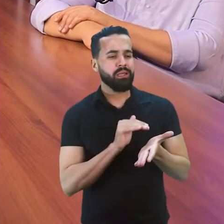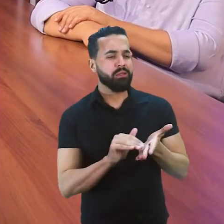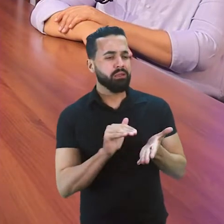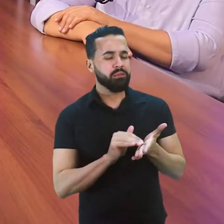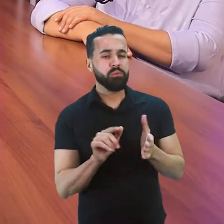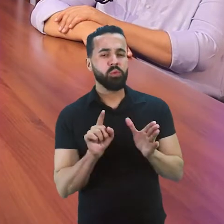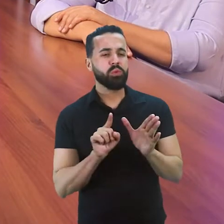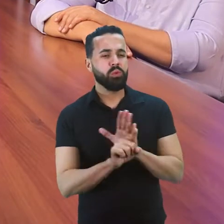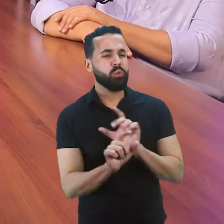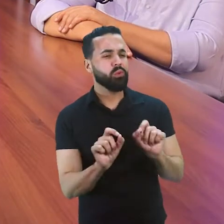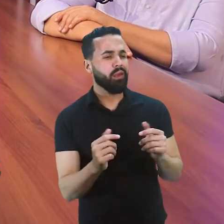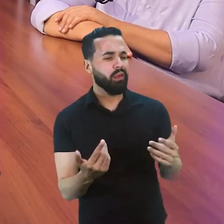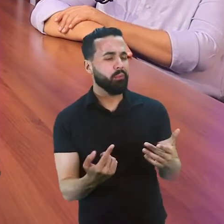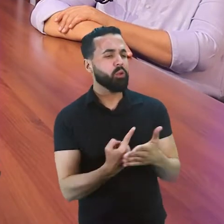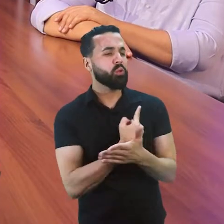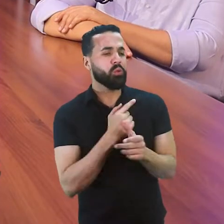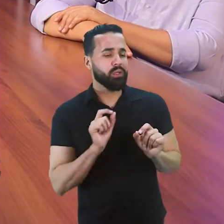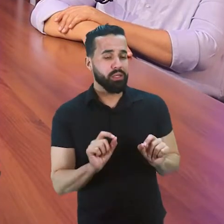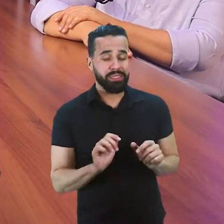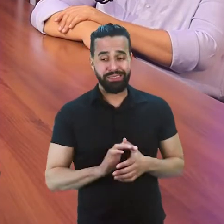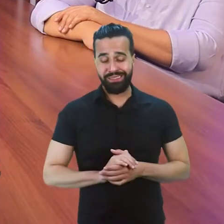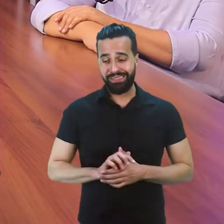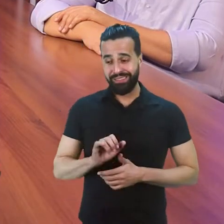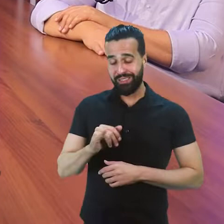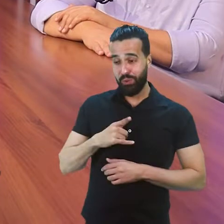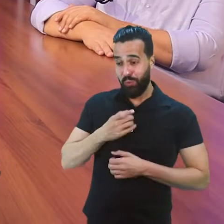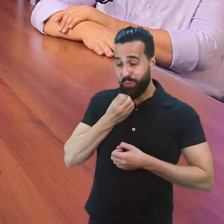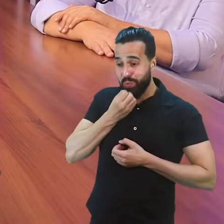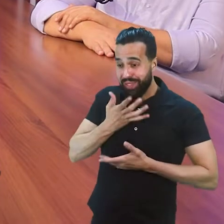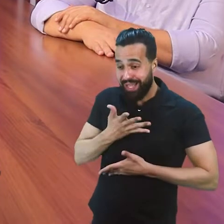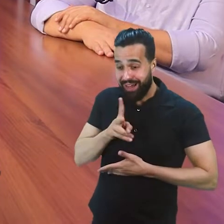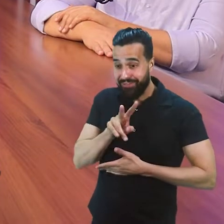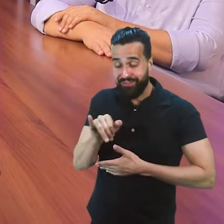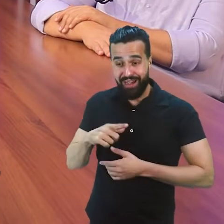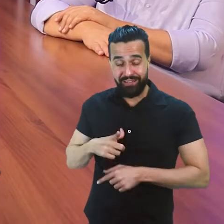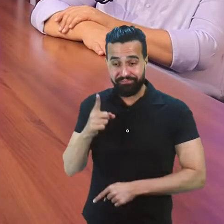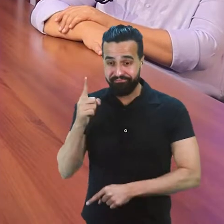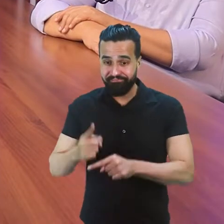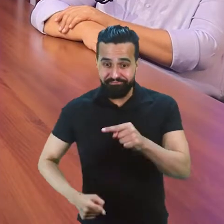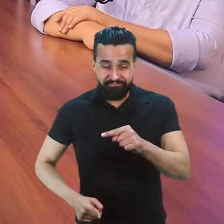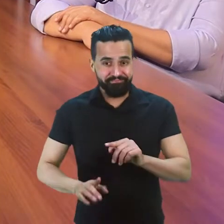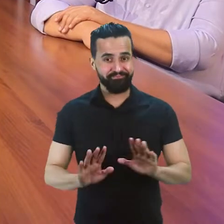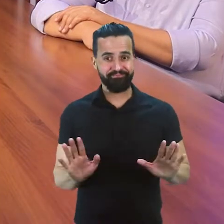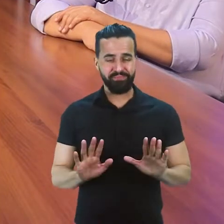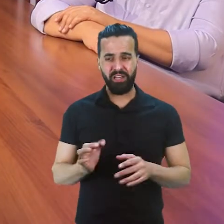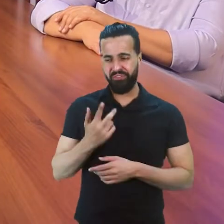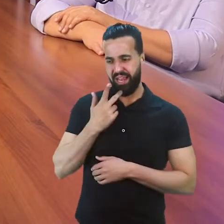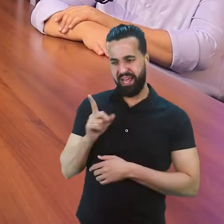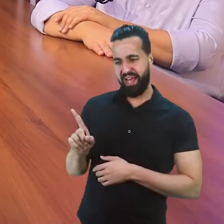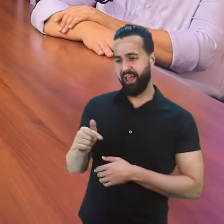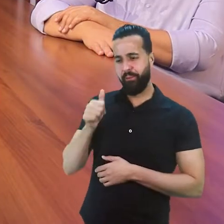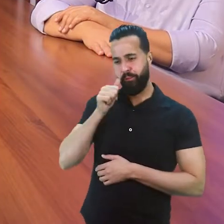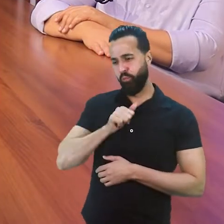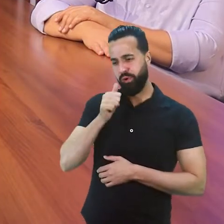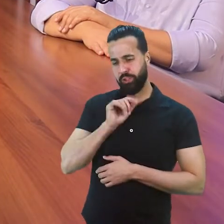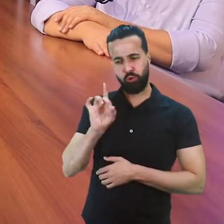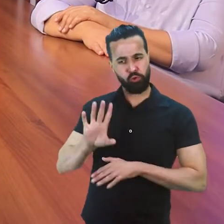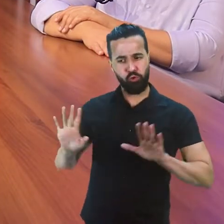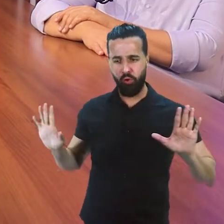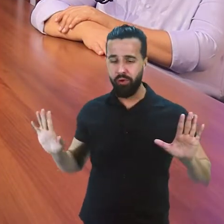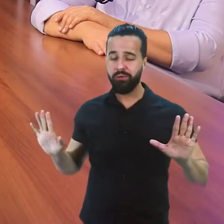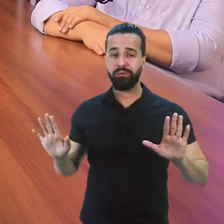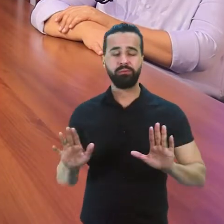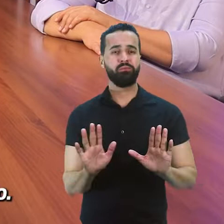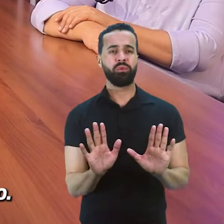né? Eu pensei comigo, né? Se eu contar o que é, ela já vai me embarrar aqui, né? Vai falar, não, tá contratando só estagiário e tal, vai me dispensar. Eu falei